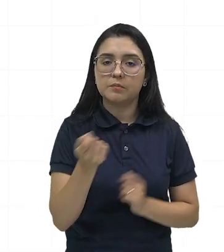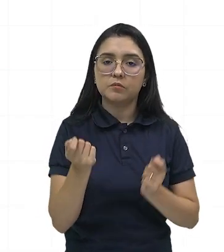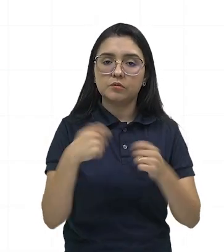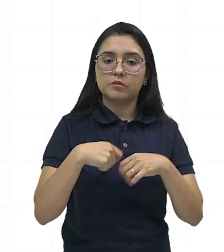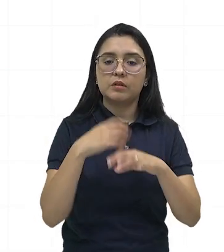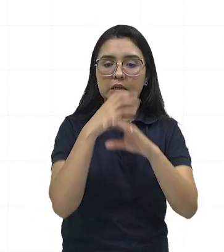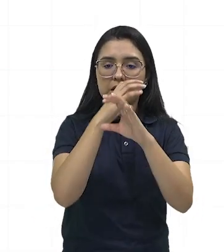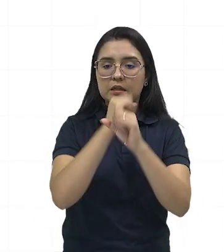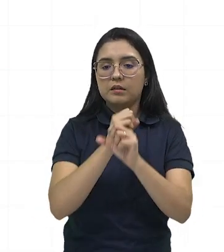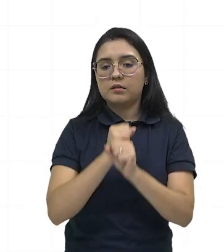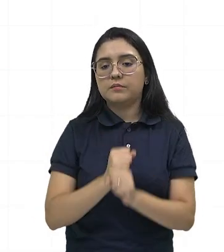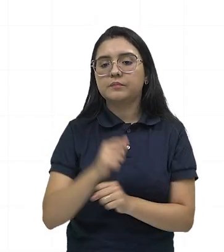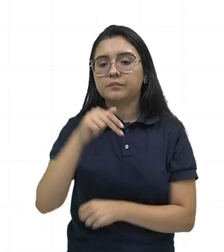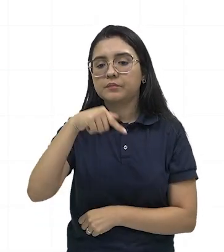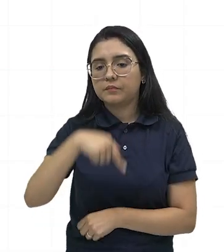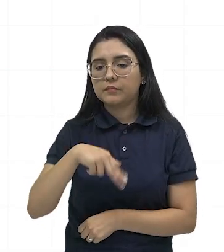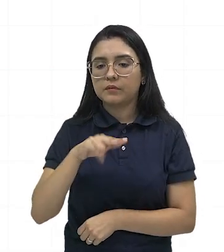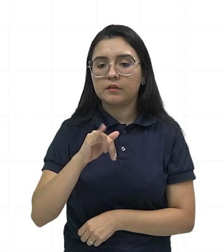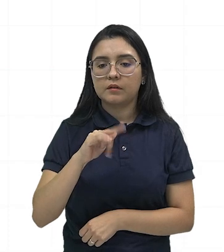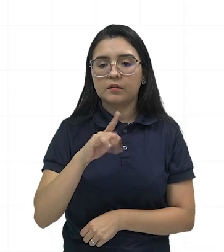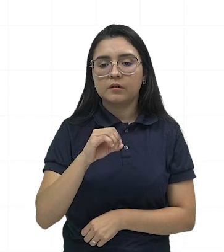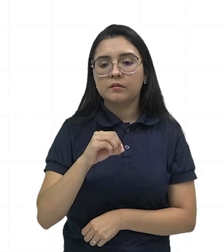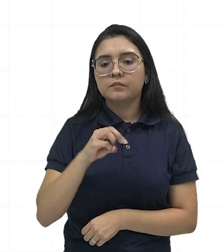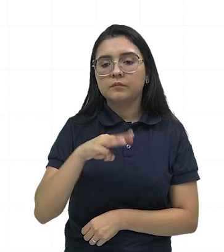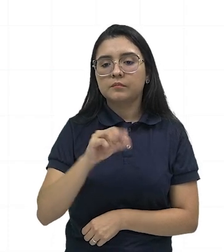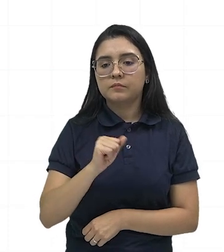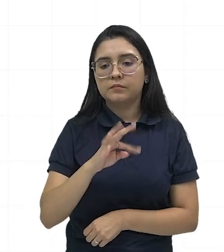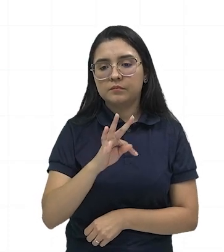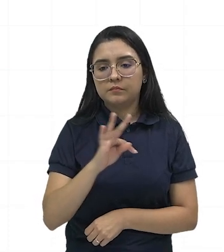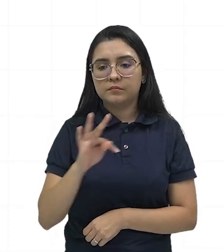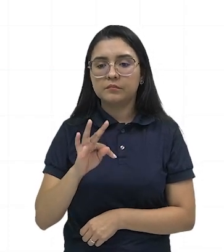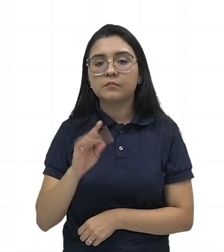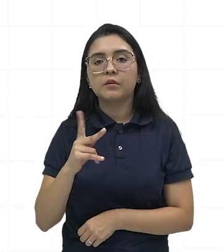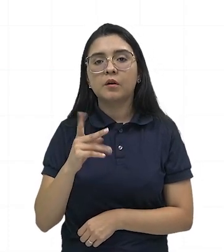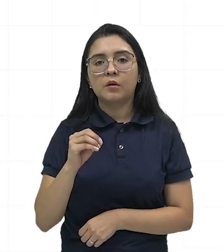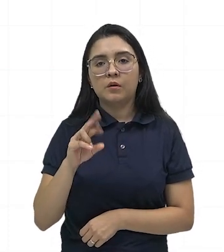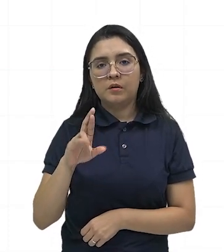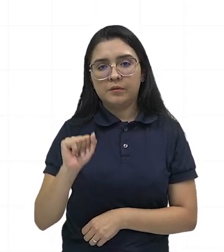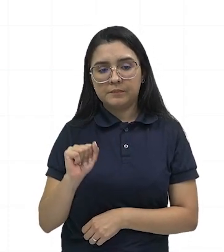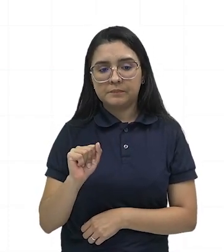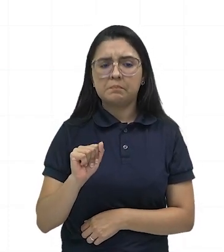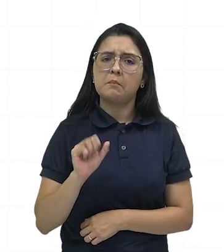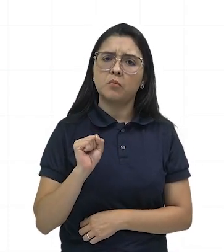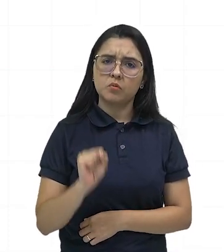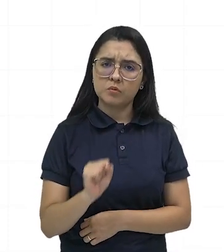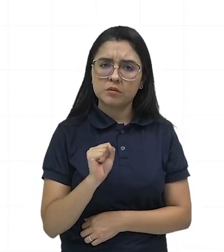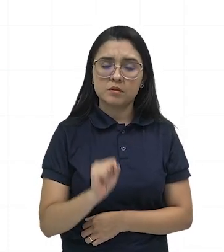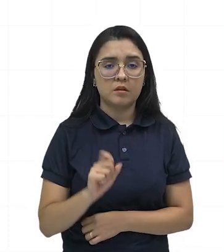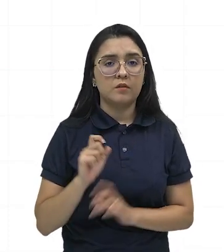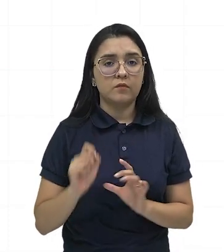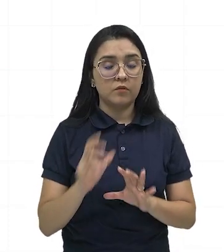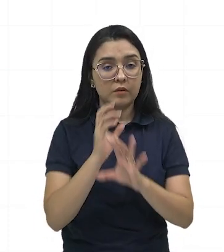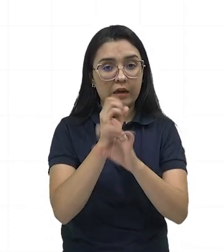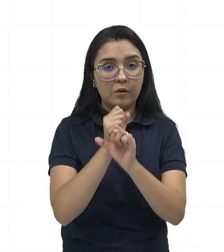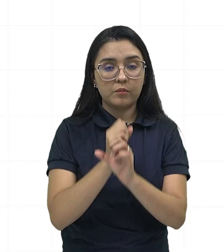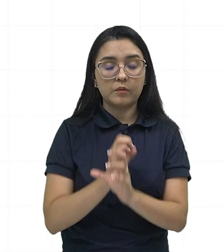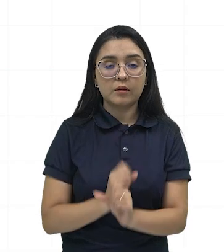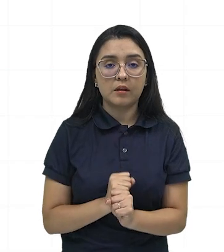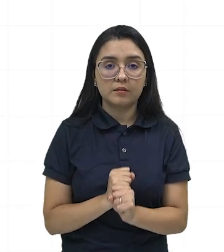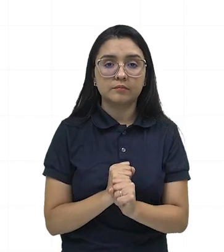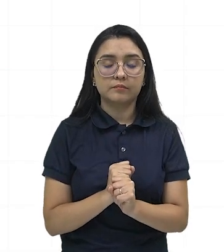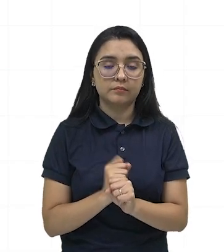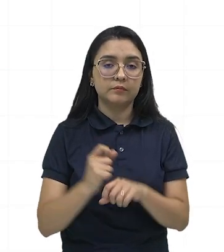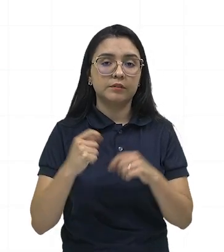calculada em kWh. Então, observe aí que nós podemos sim fazer esse cálculo de energia elétrica na